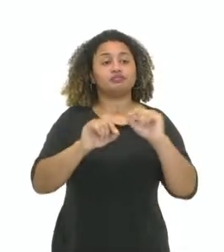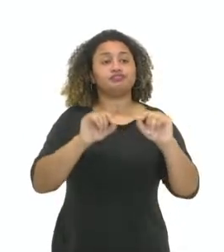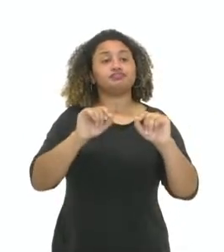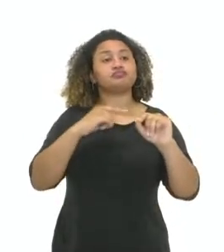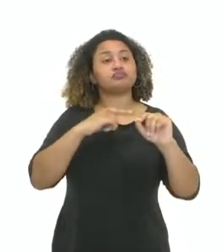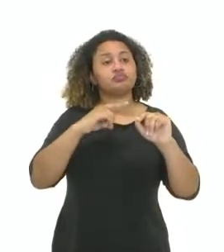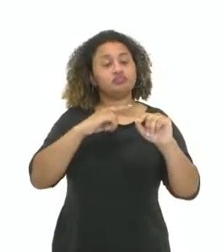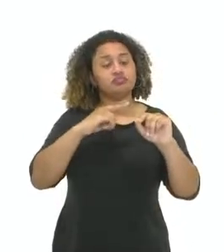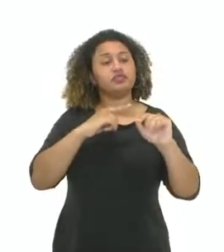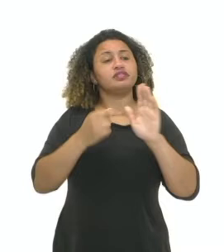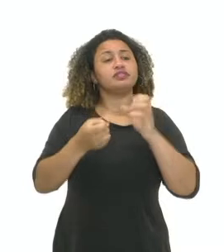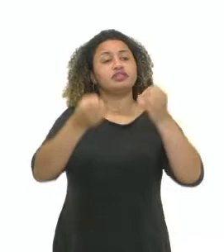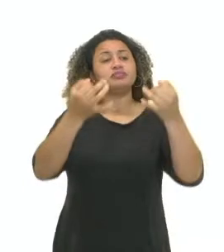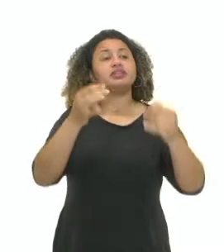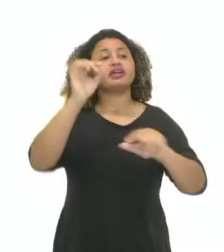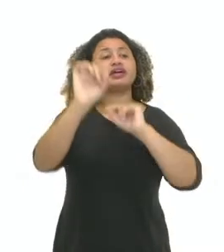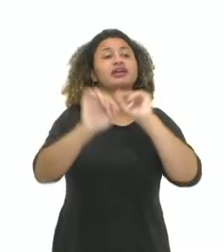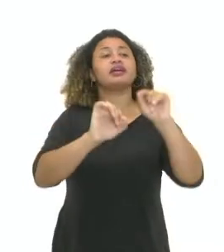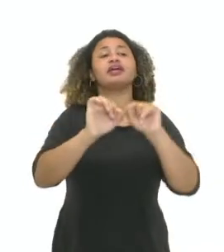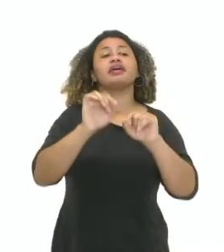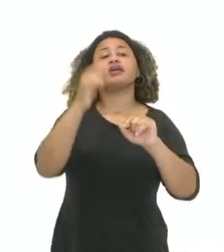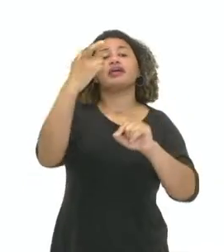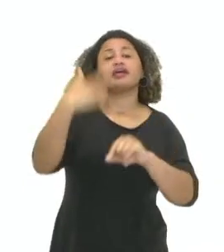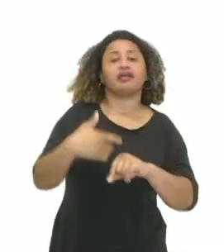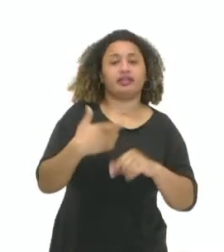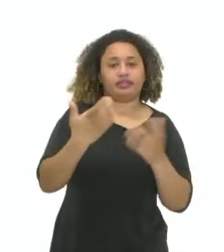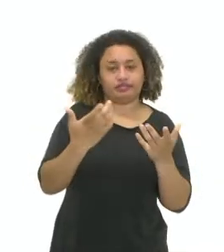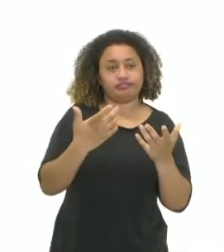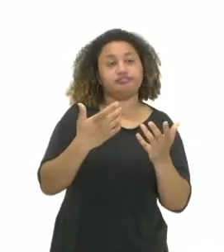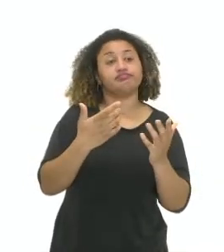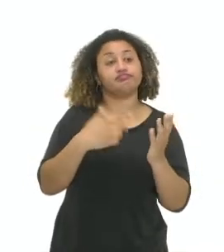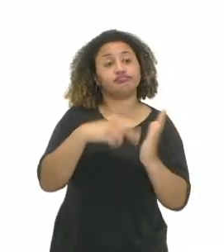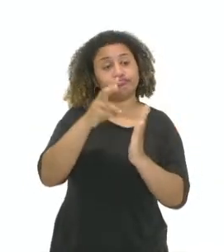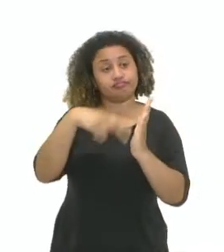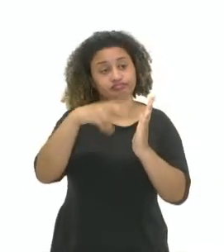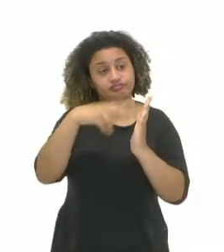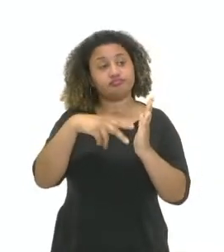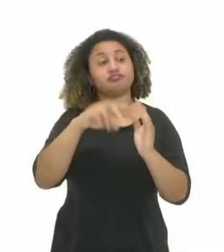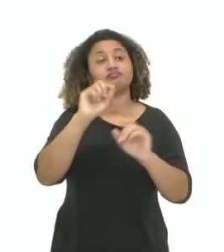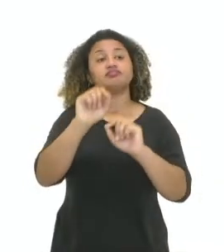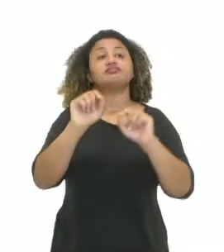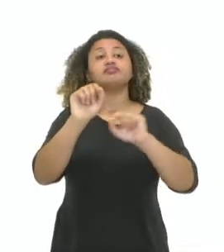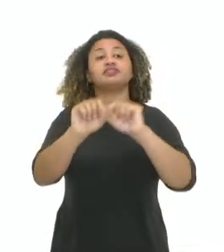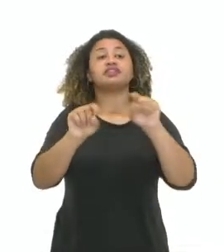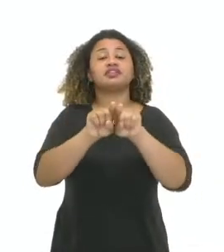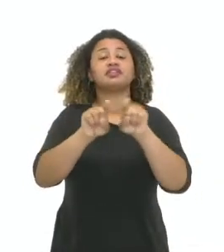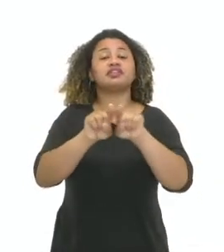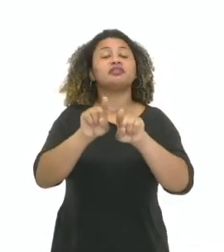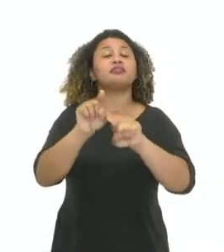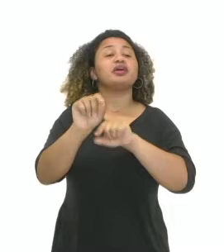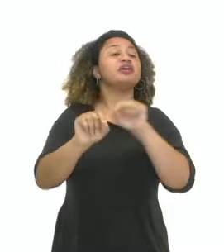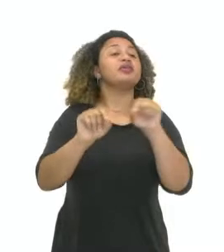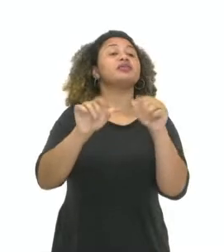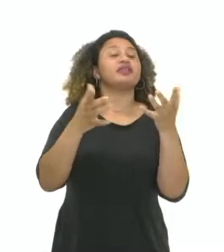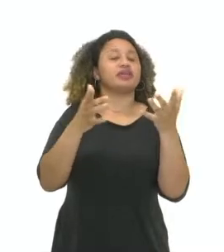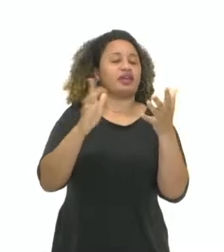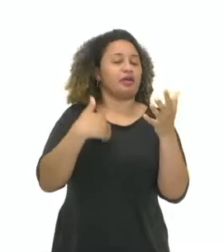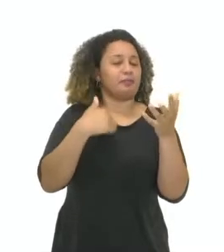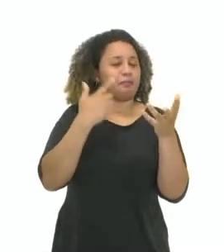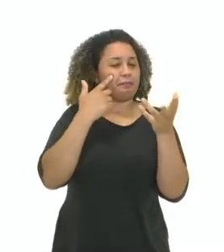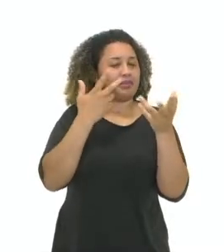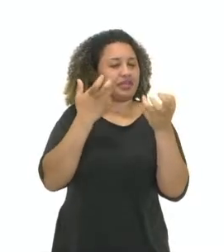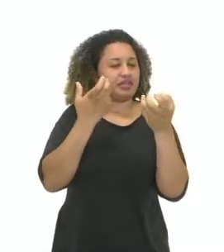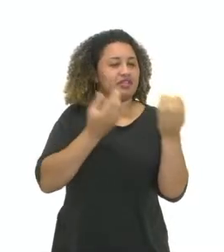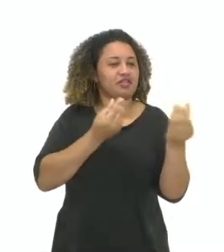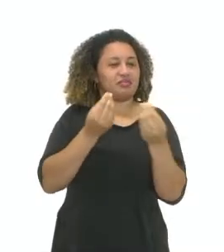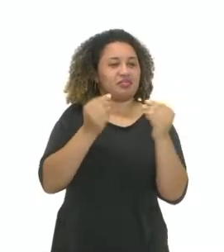vai explicar quem ele é ao leitor e quem é e a que vai. Observe como ele